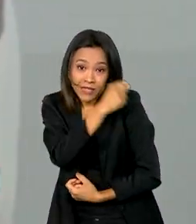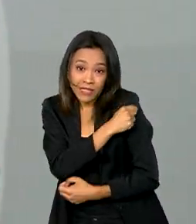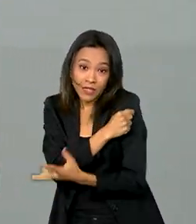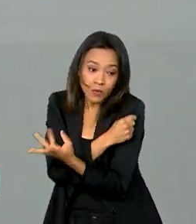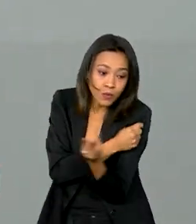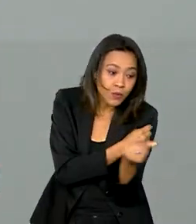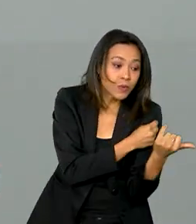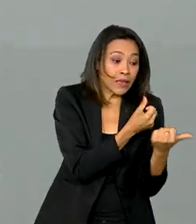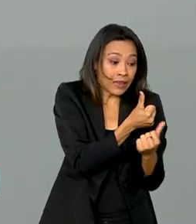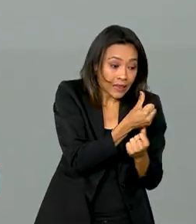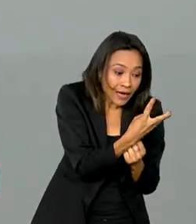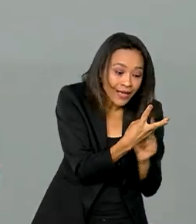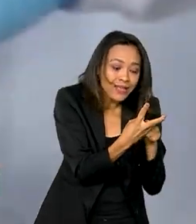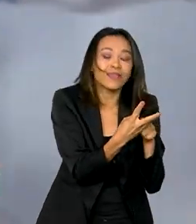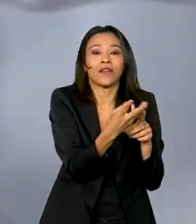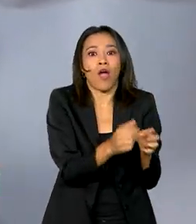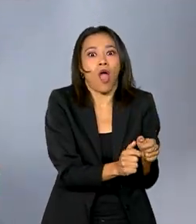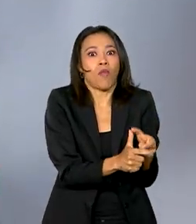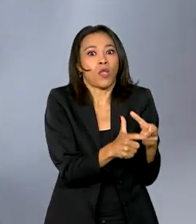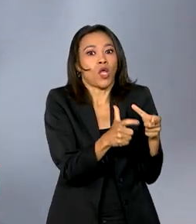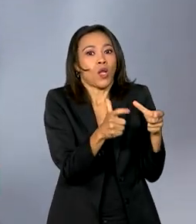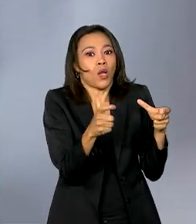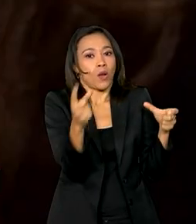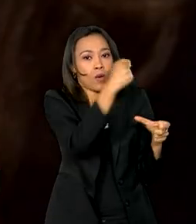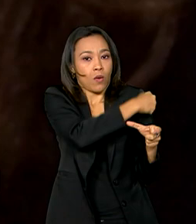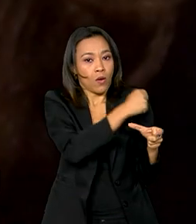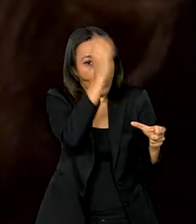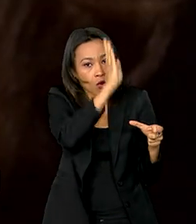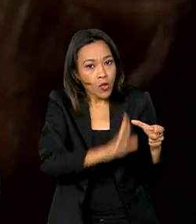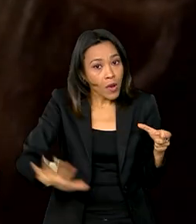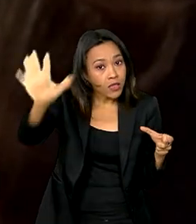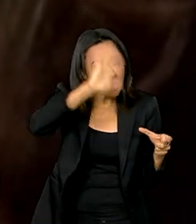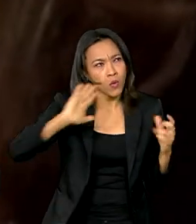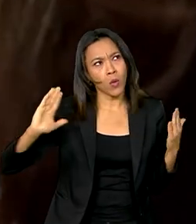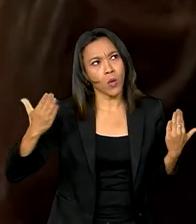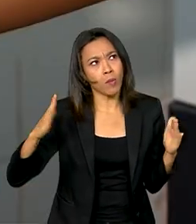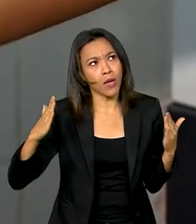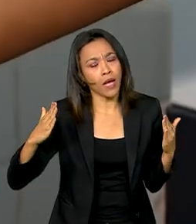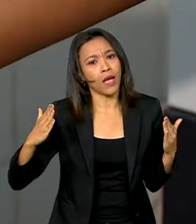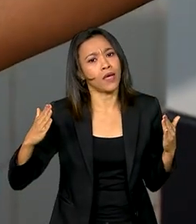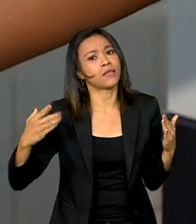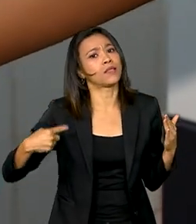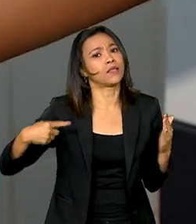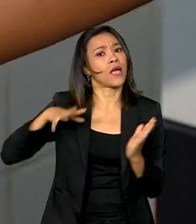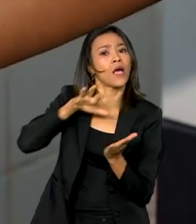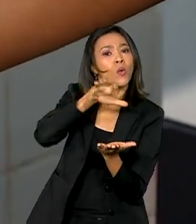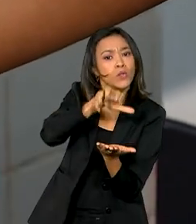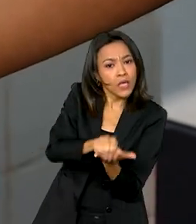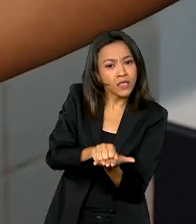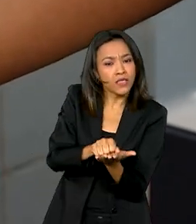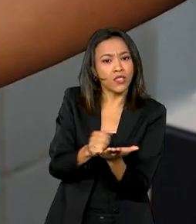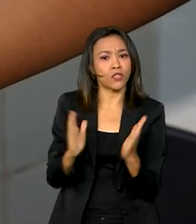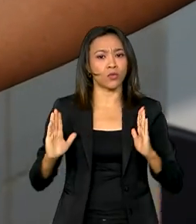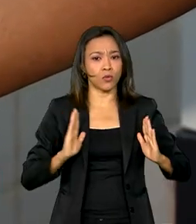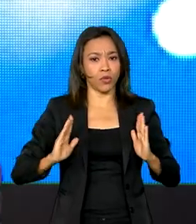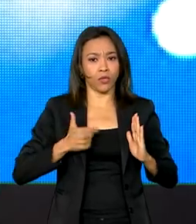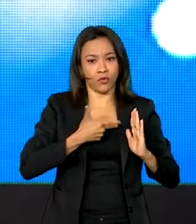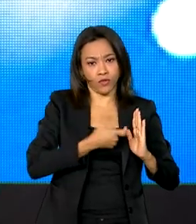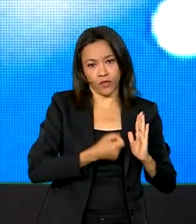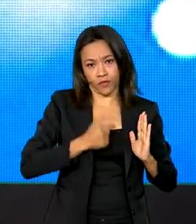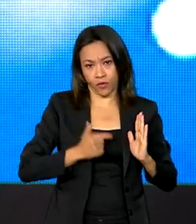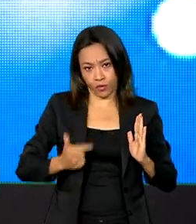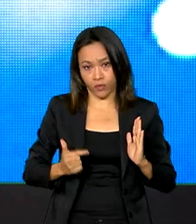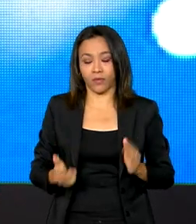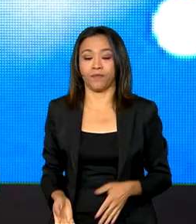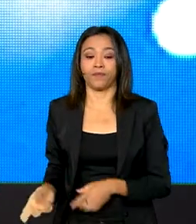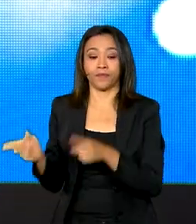apresentaram aumento das suas coberturas vacinais em todo o Brasil, se comparadas às coberturas registradas em 2022. Isso